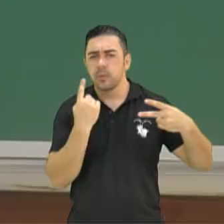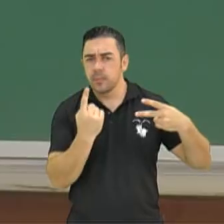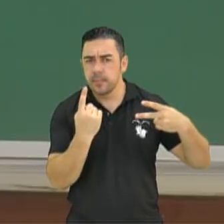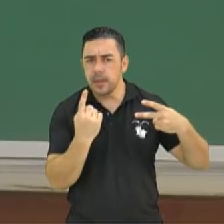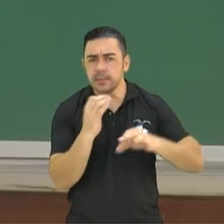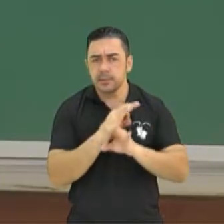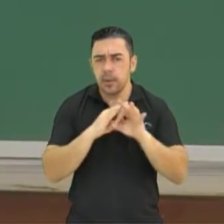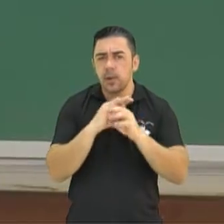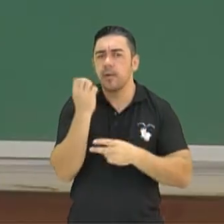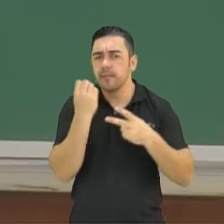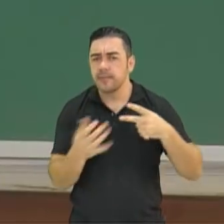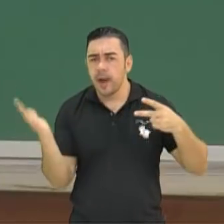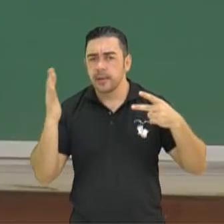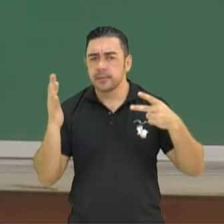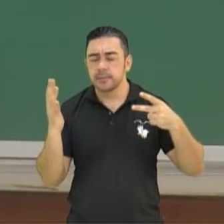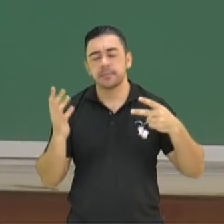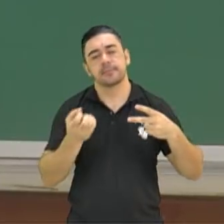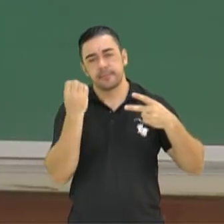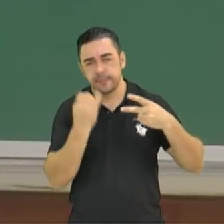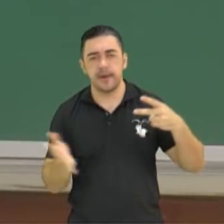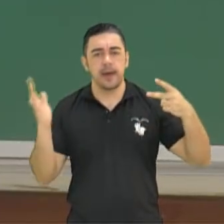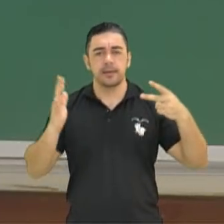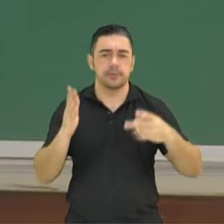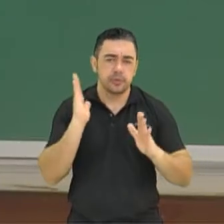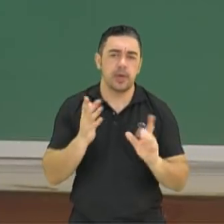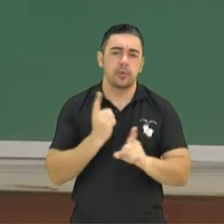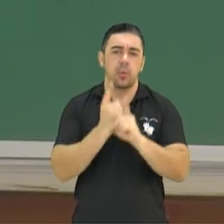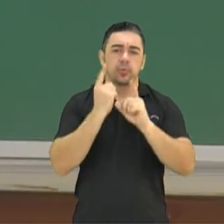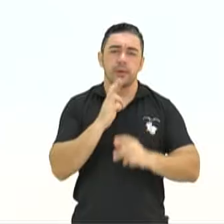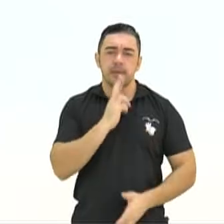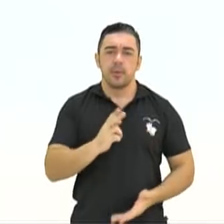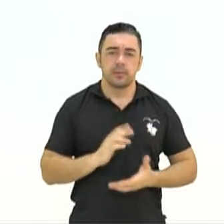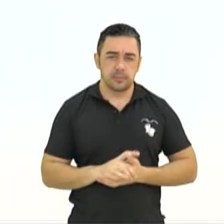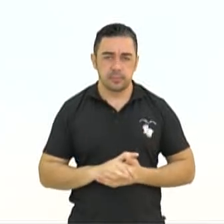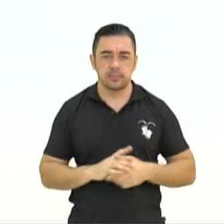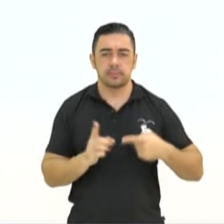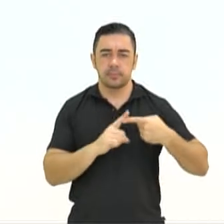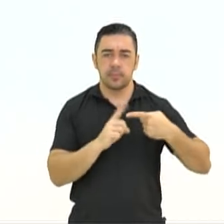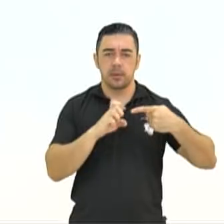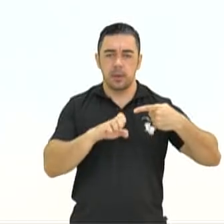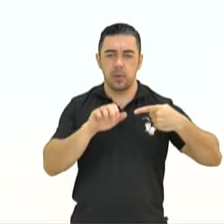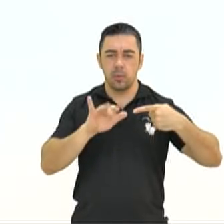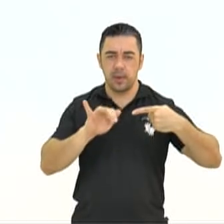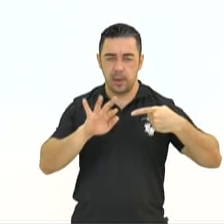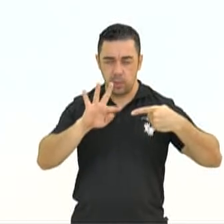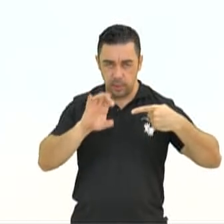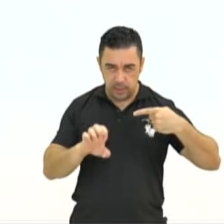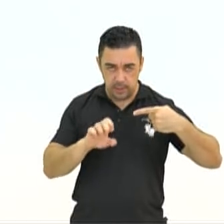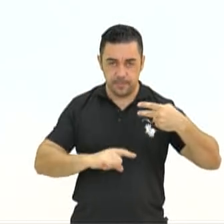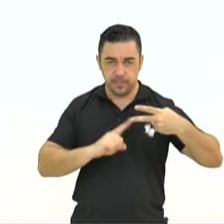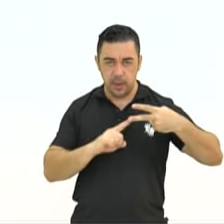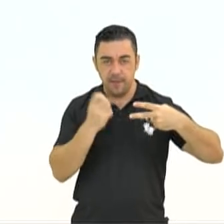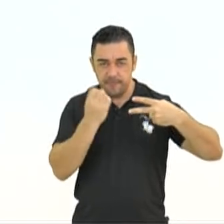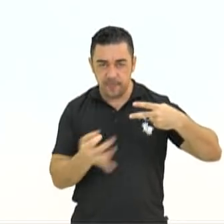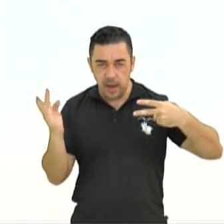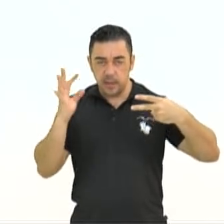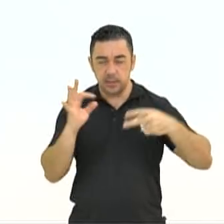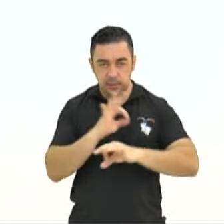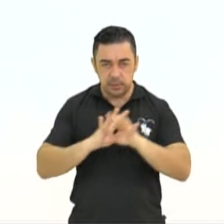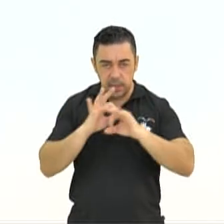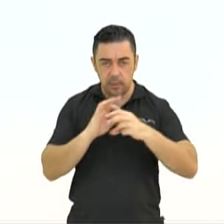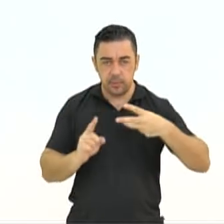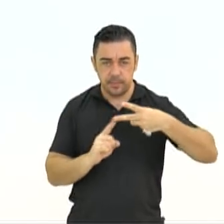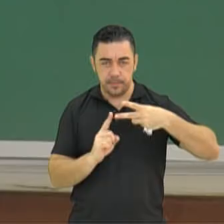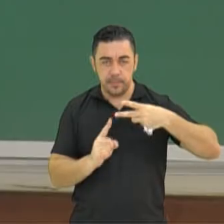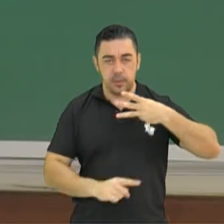várias células? Tem várias, né? Então pronto, a gente já achou a nossa resposta. São eucariontes, pluricelulares e heterótrofos,